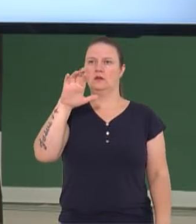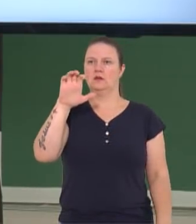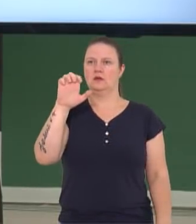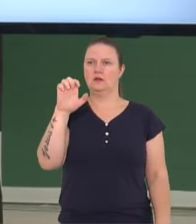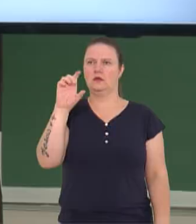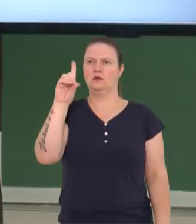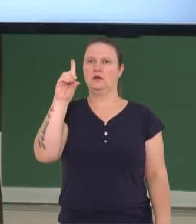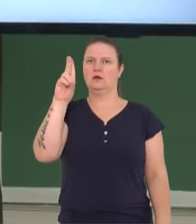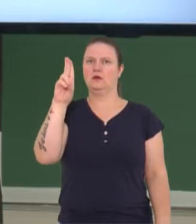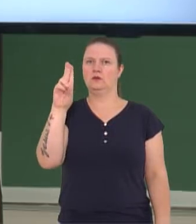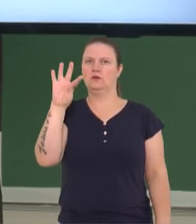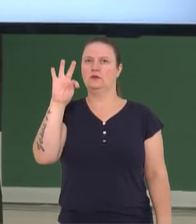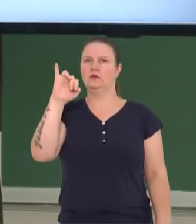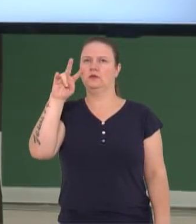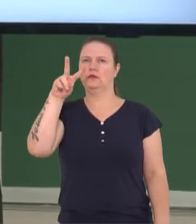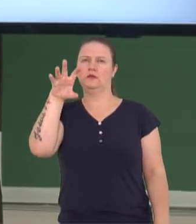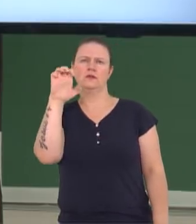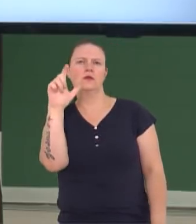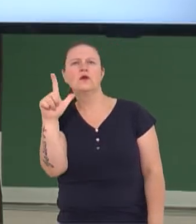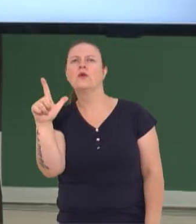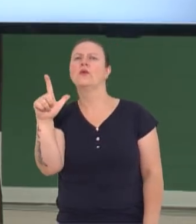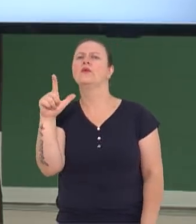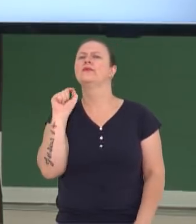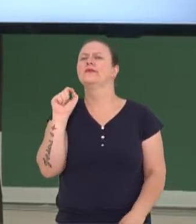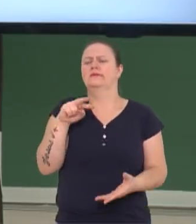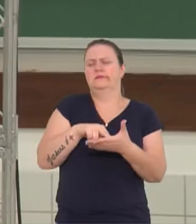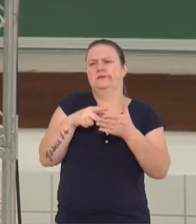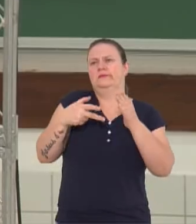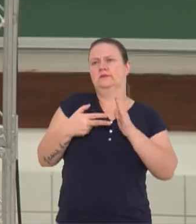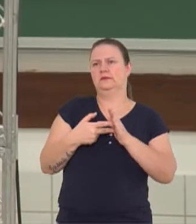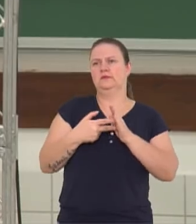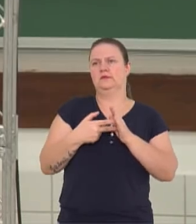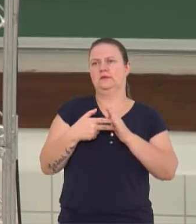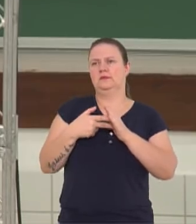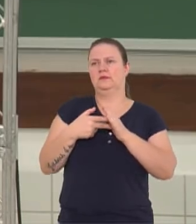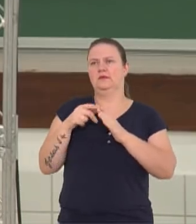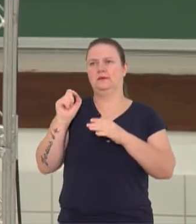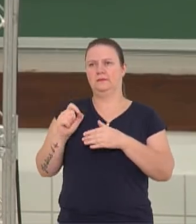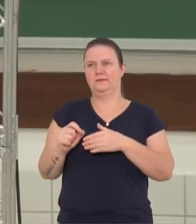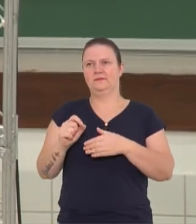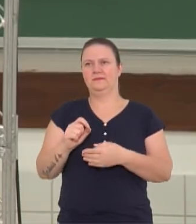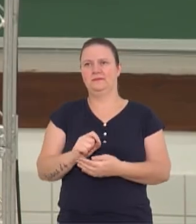irredutível. O que a palavra irredutível significa?